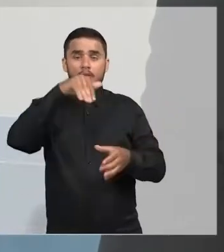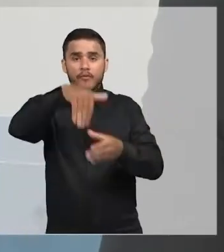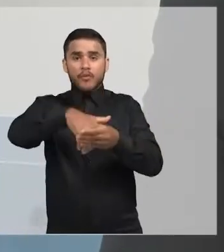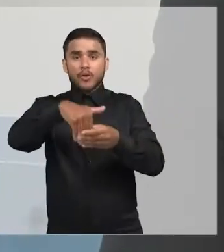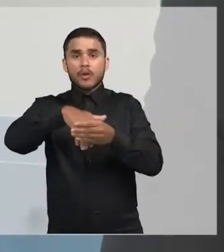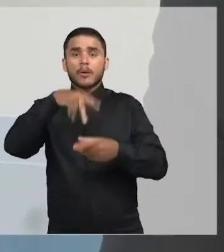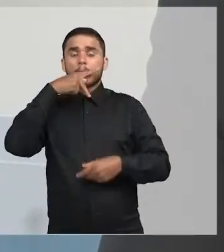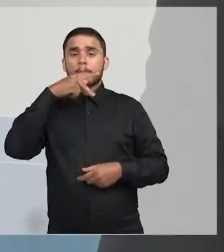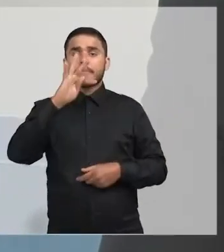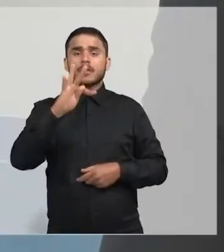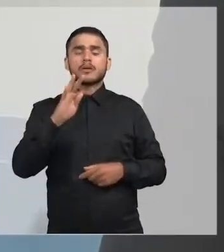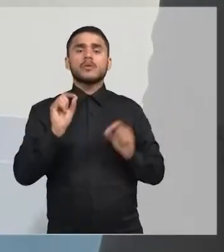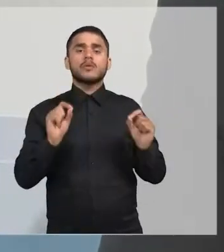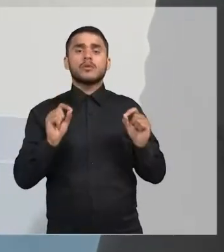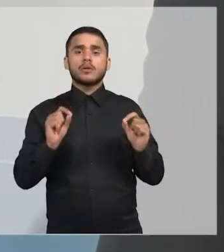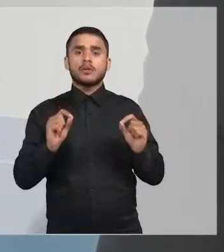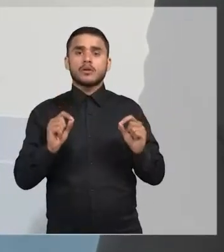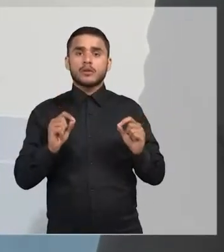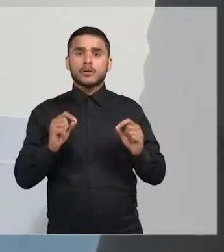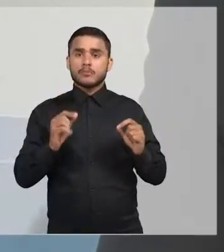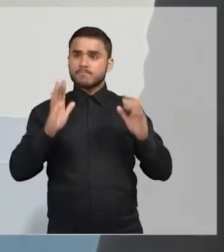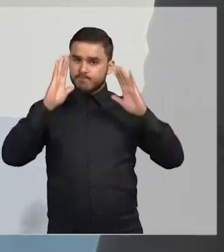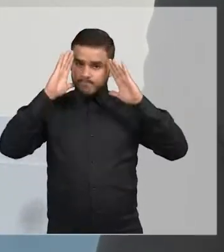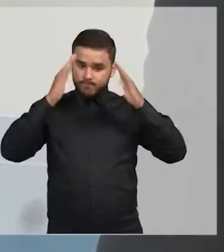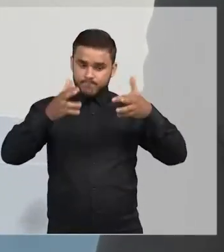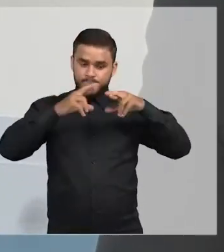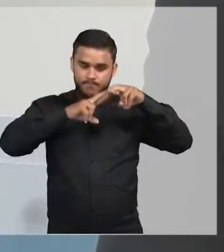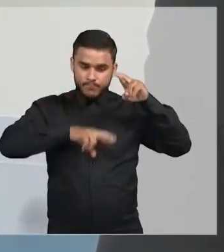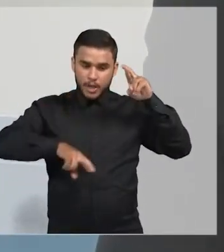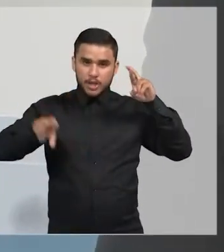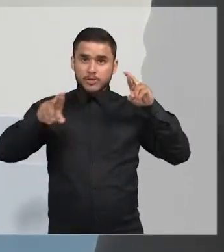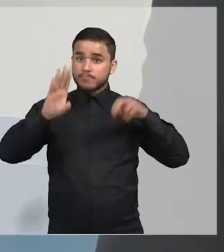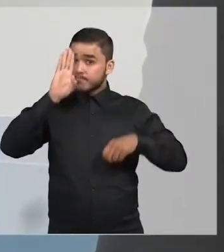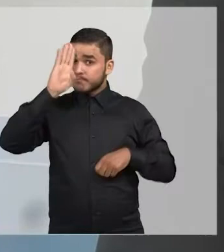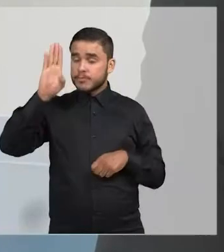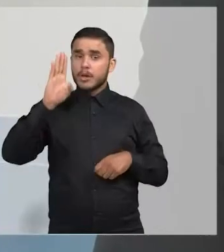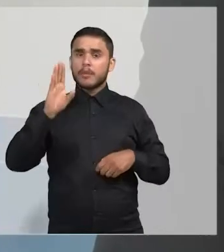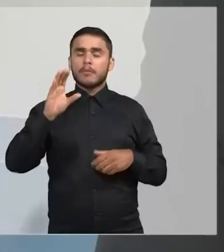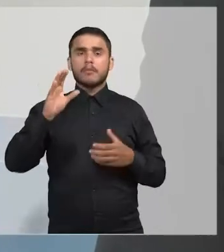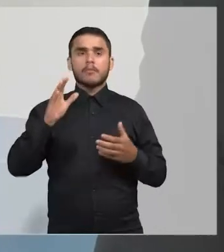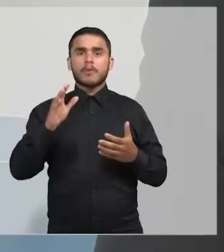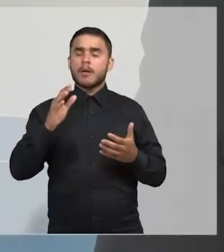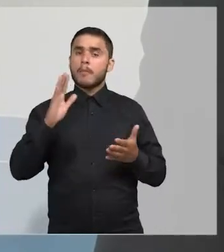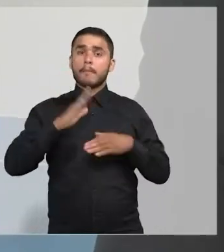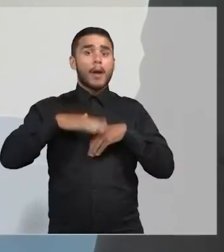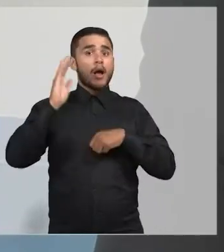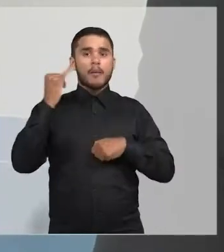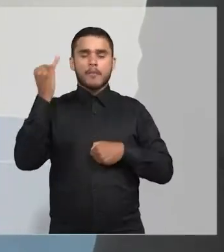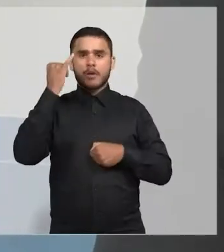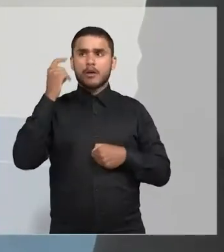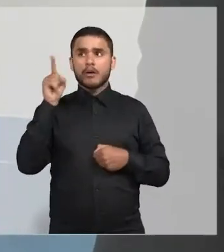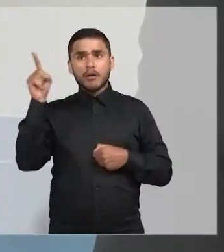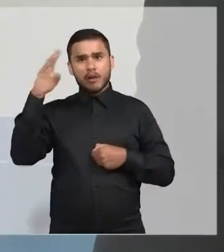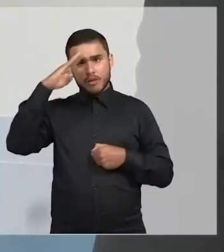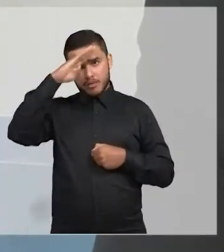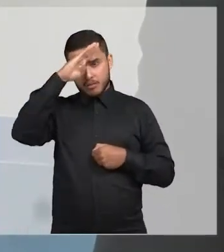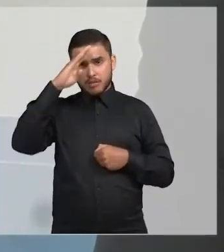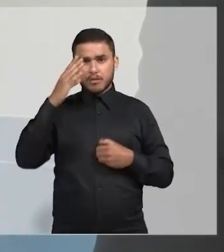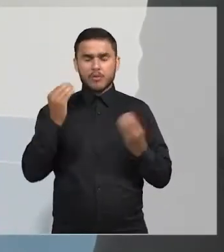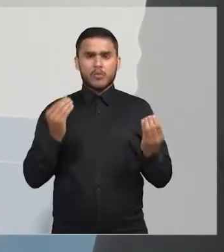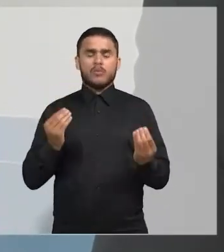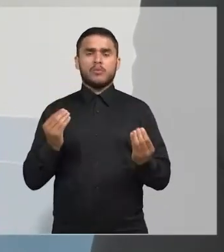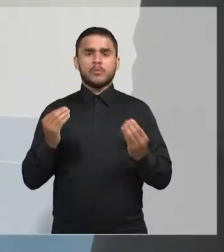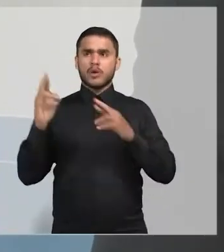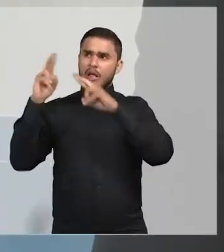É um eleitor que a religião é uma das coisas mais importantes. E ele está criticando, vocês estão criticando Bolsonaro e falam em religião. Olha o eleitor do